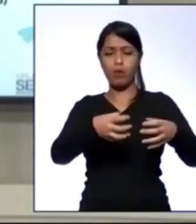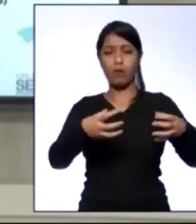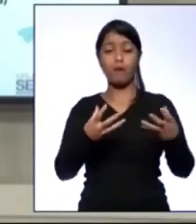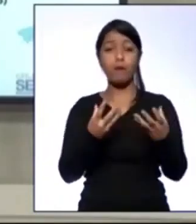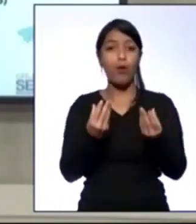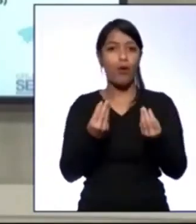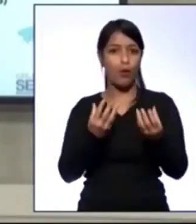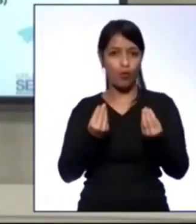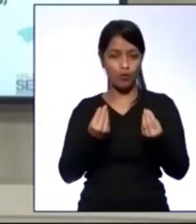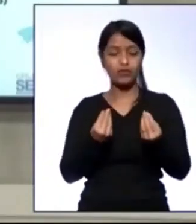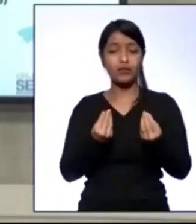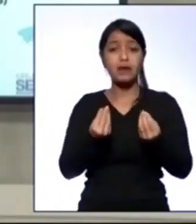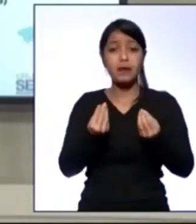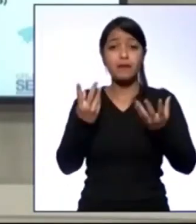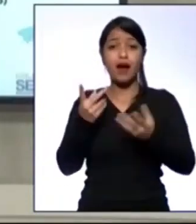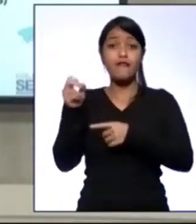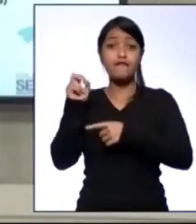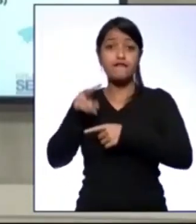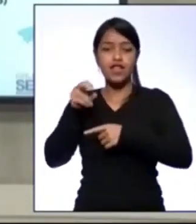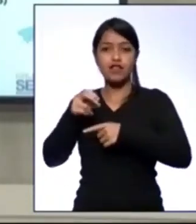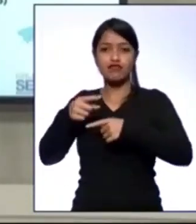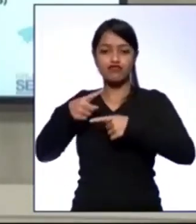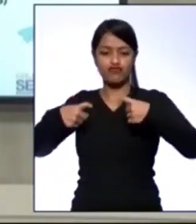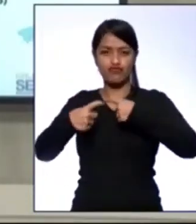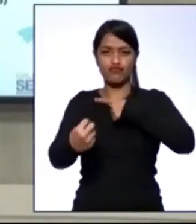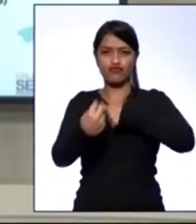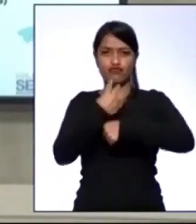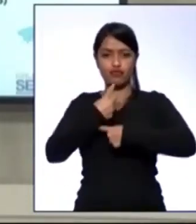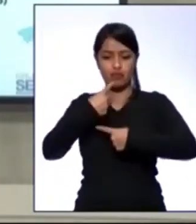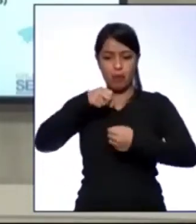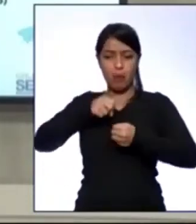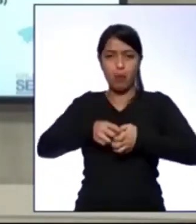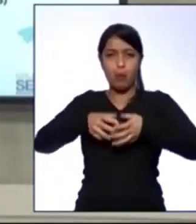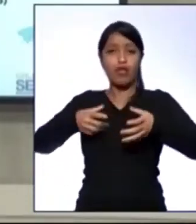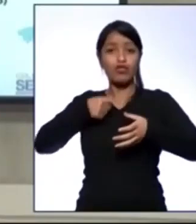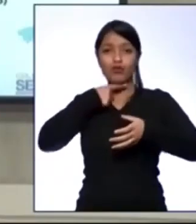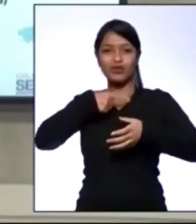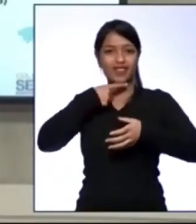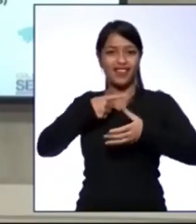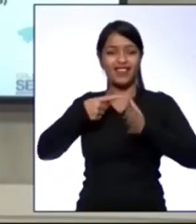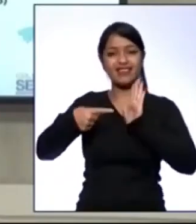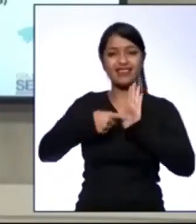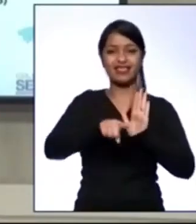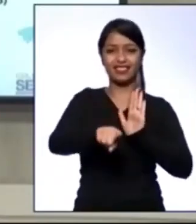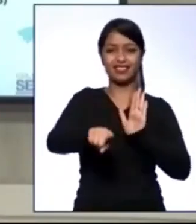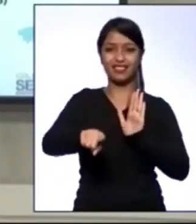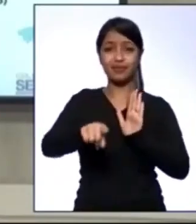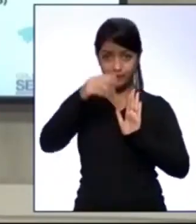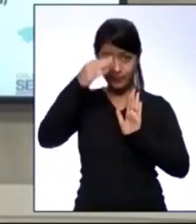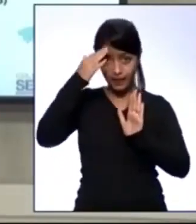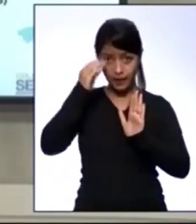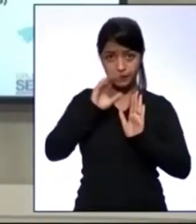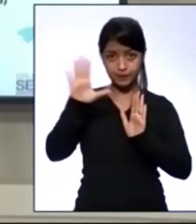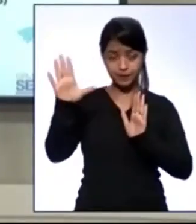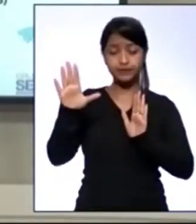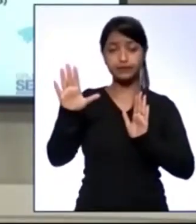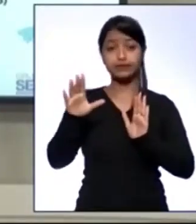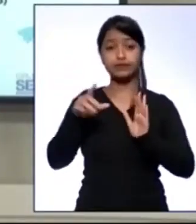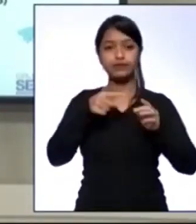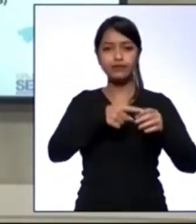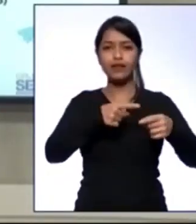conter a expansão desse agente infeccioso. Então tem que entender a lógica desse momento. A